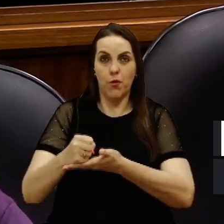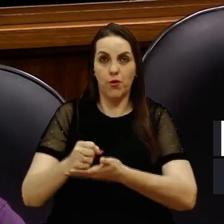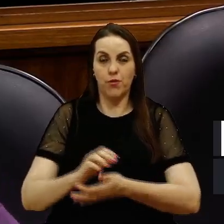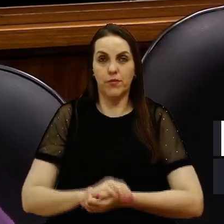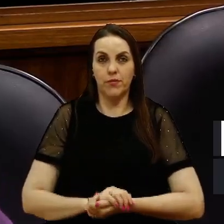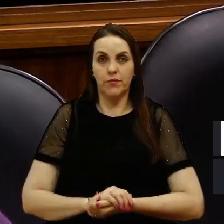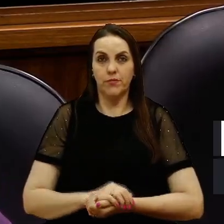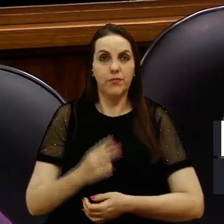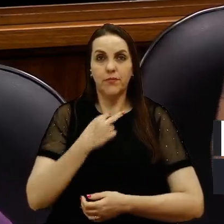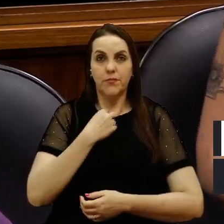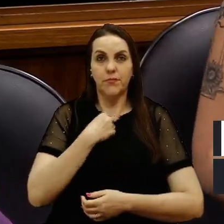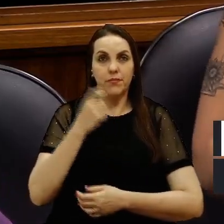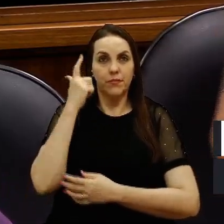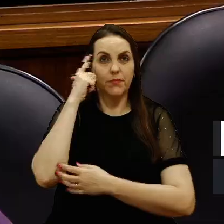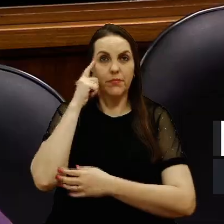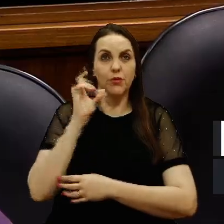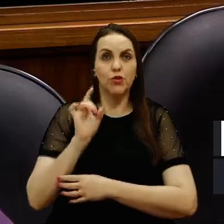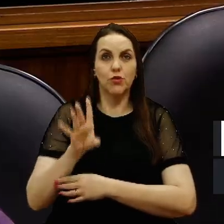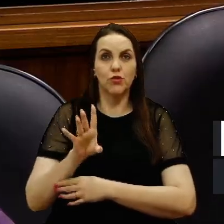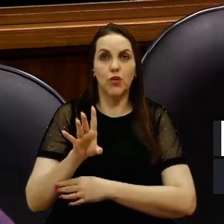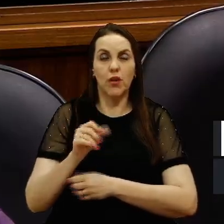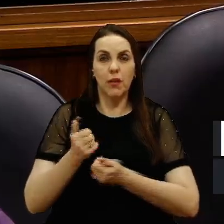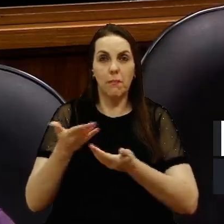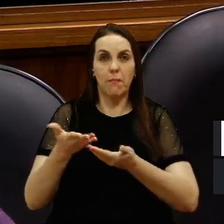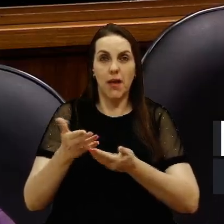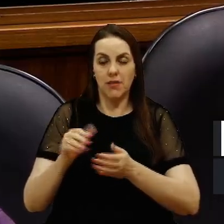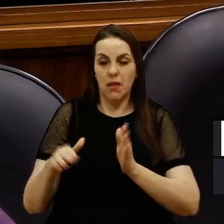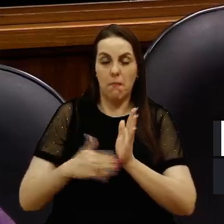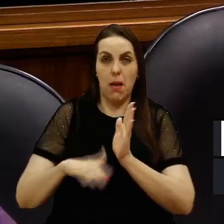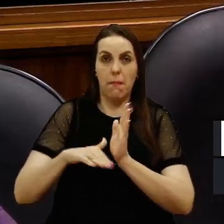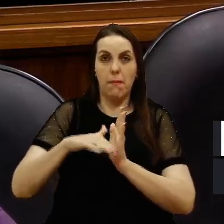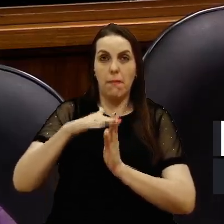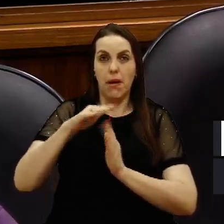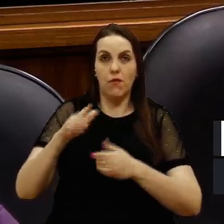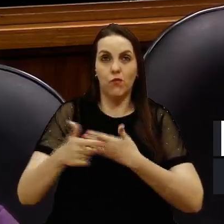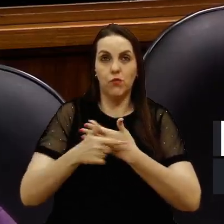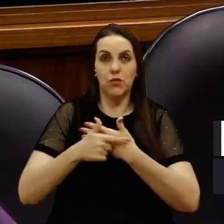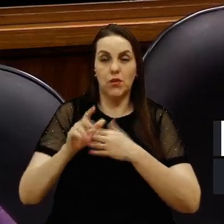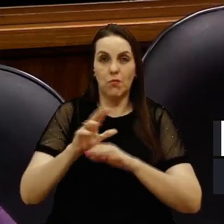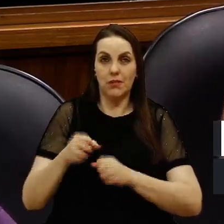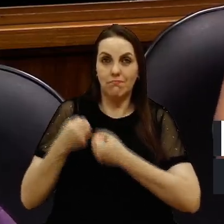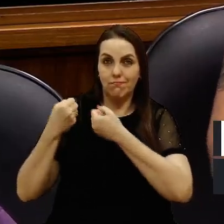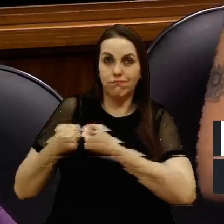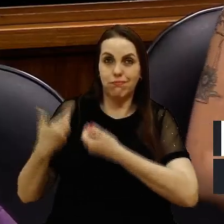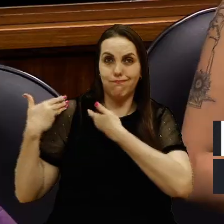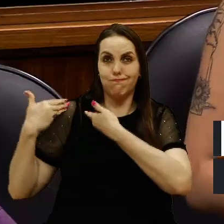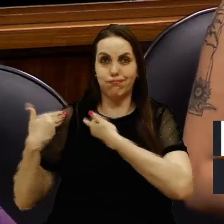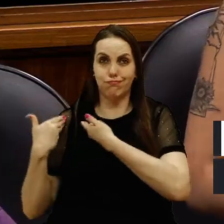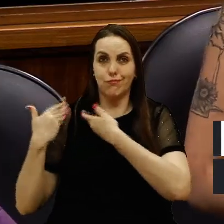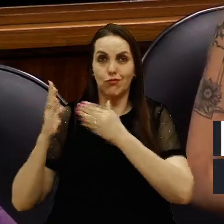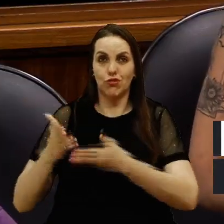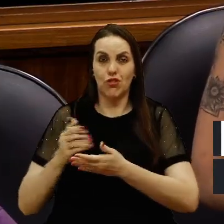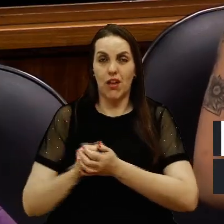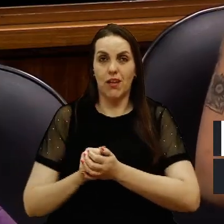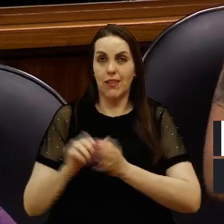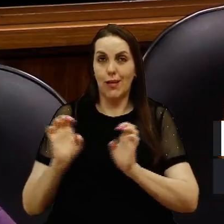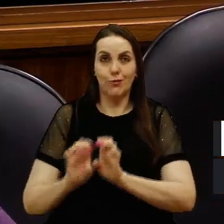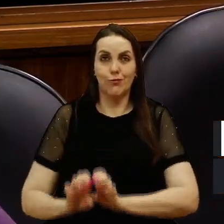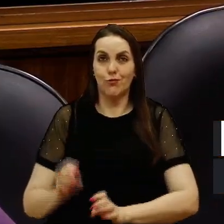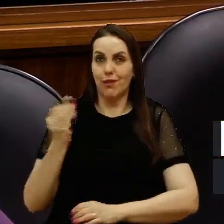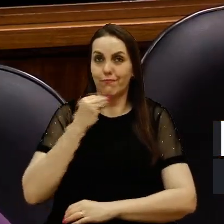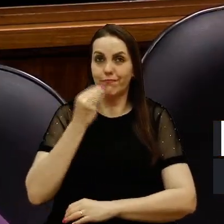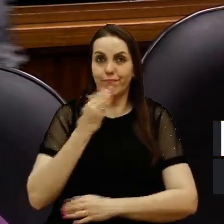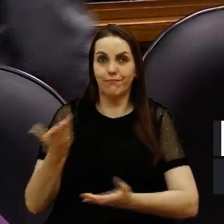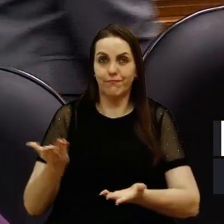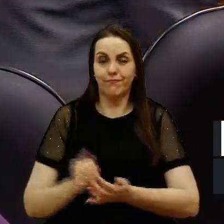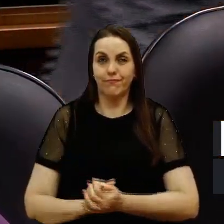apoiar. Então, a gente não pode pensar apenas em dar mais atribuições e sobrecarregar uma guarda municipal que já conta com baixa